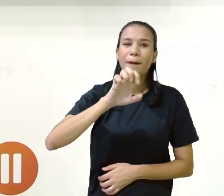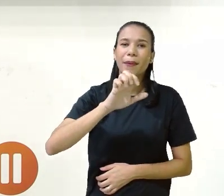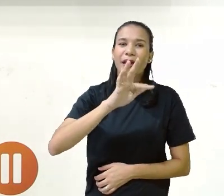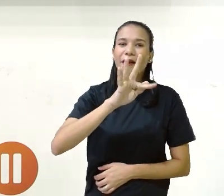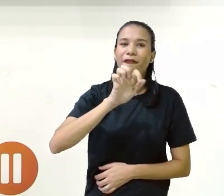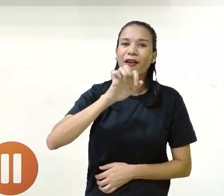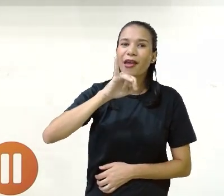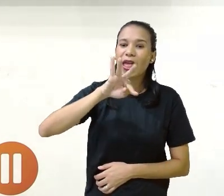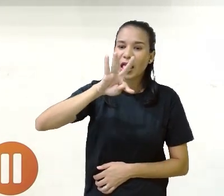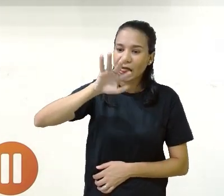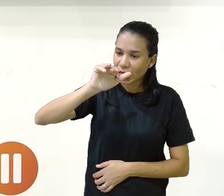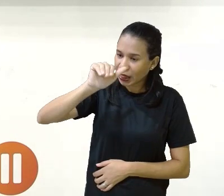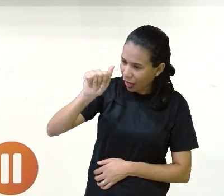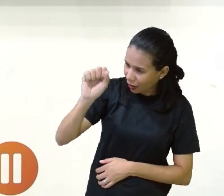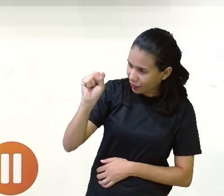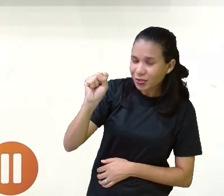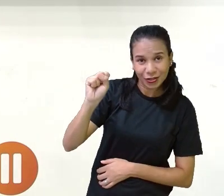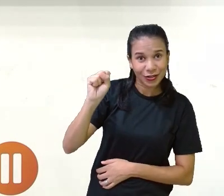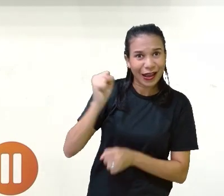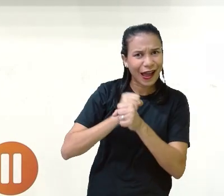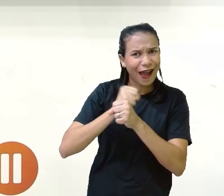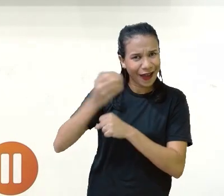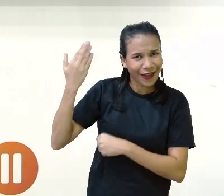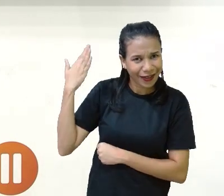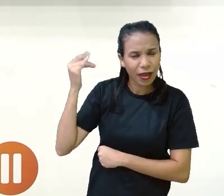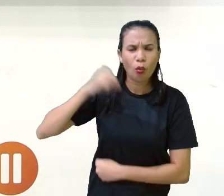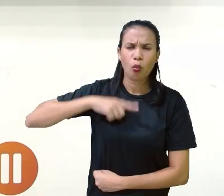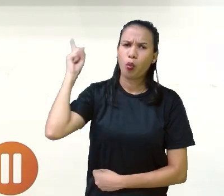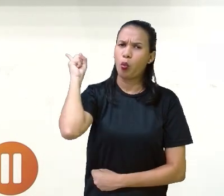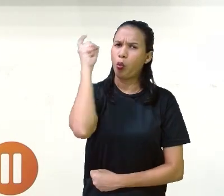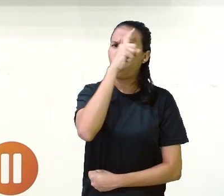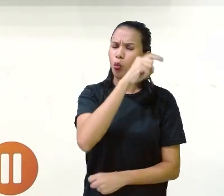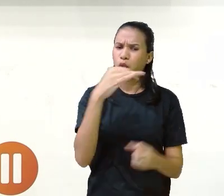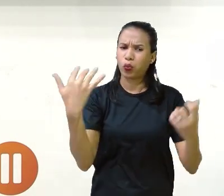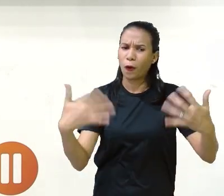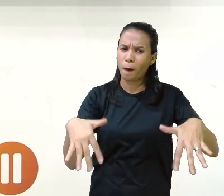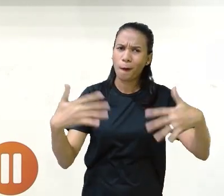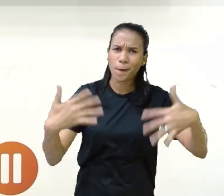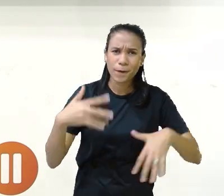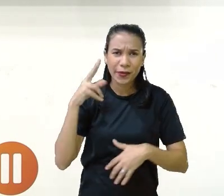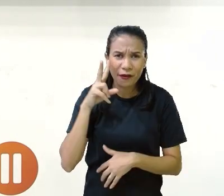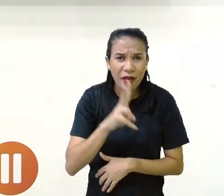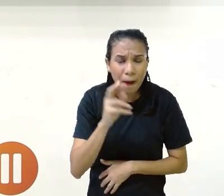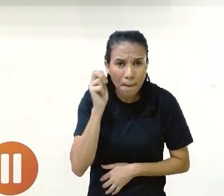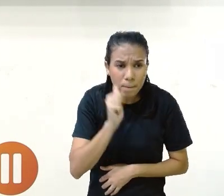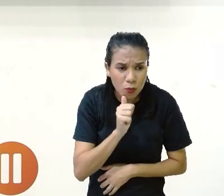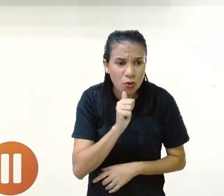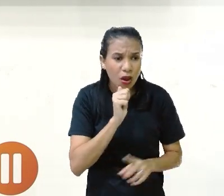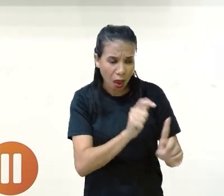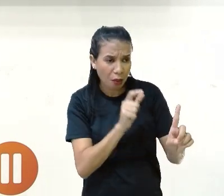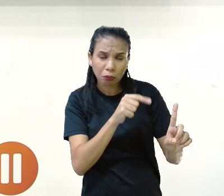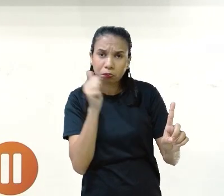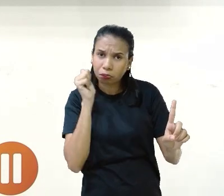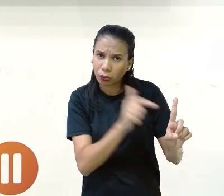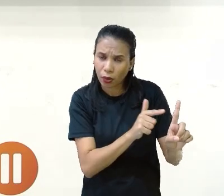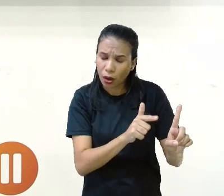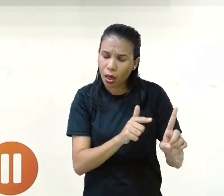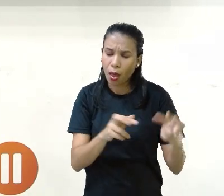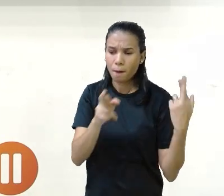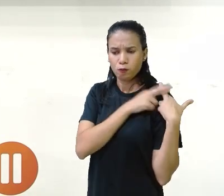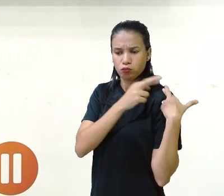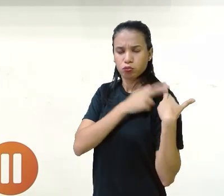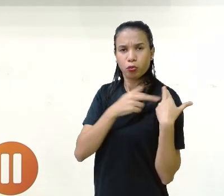seria muito difícil vocês conseguirem ver uma mulher liderando o município, por